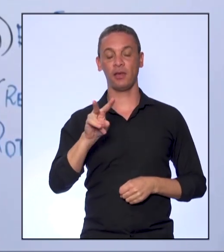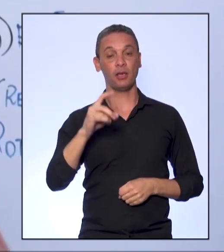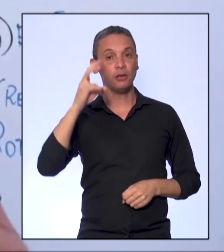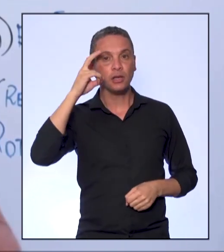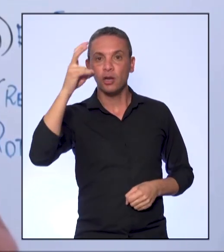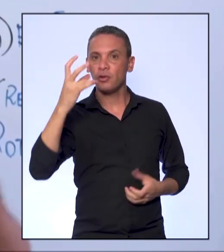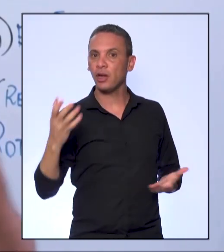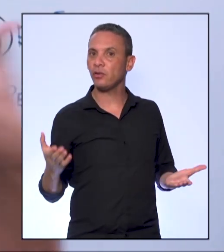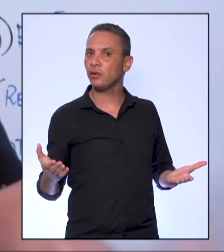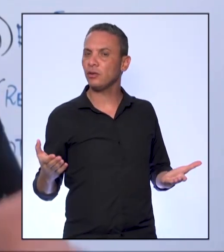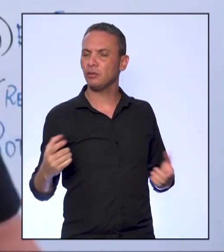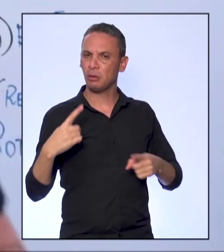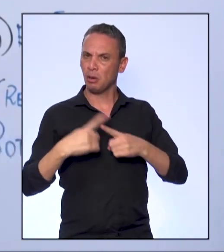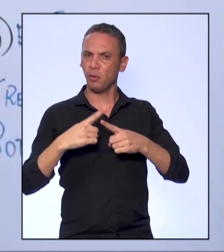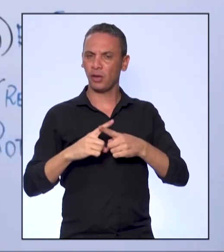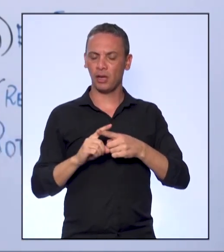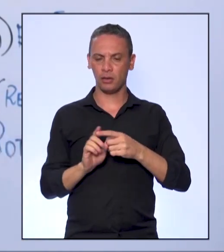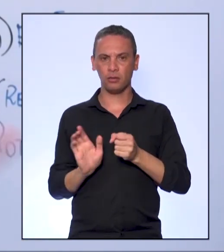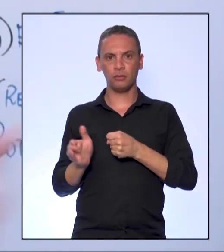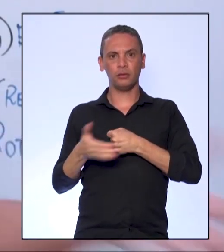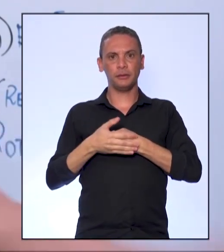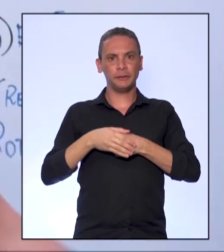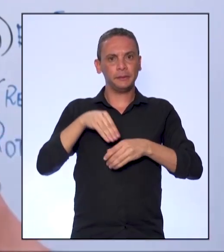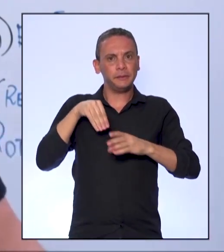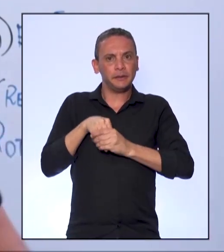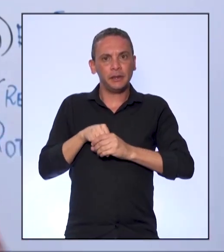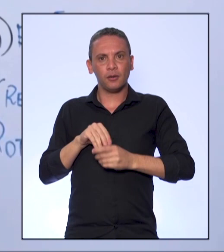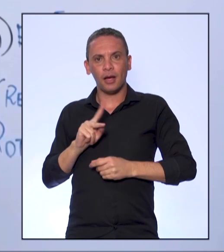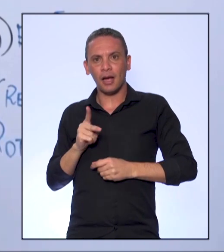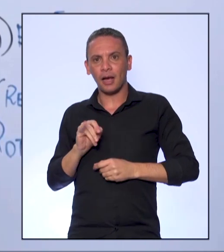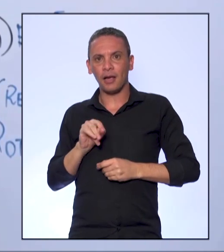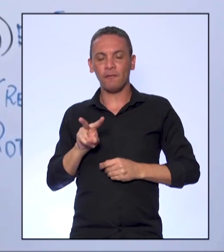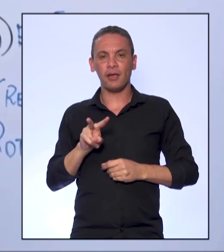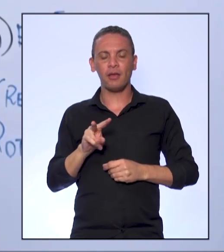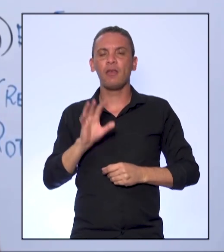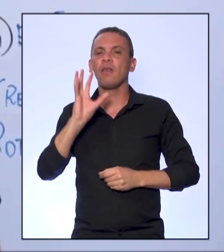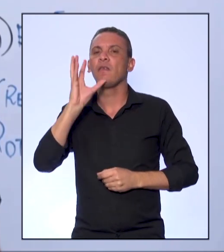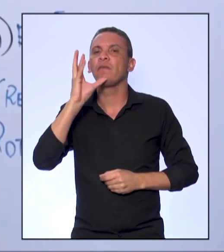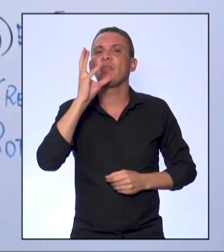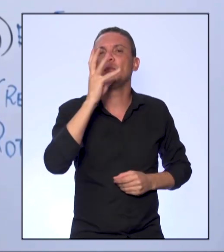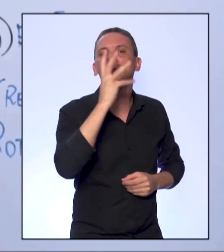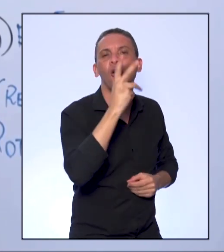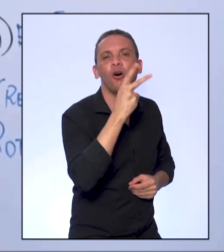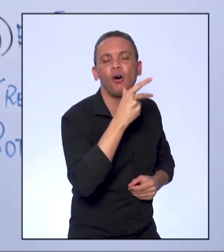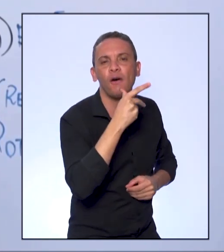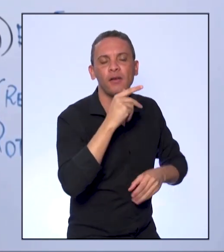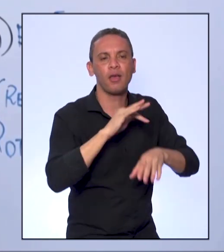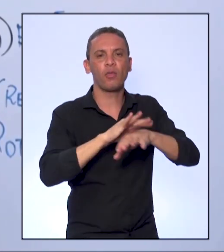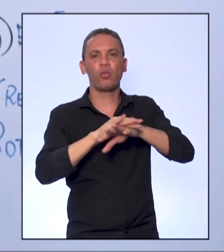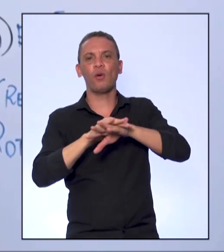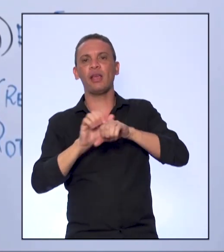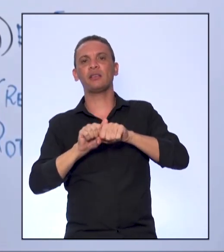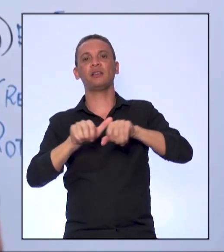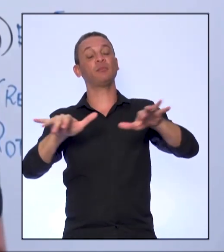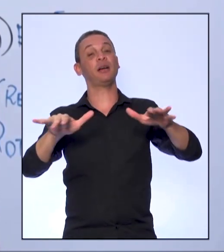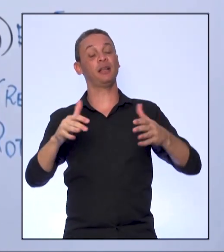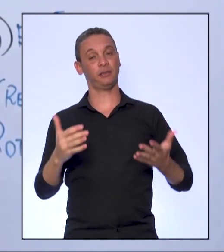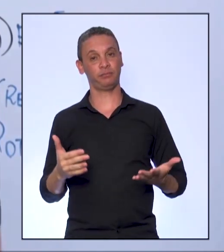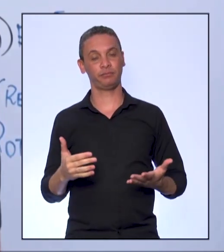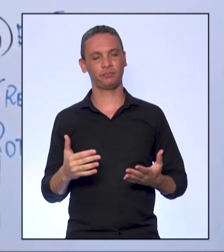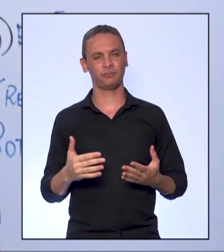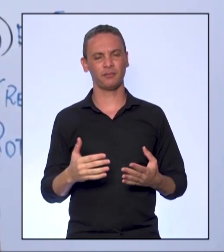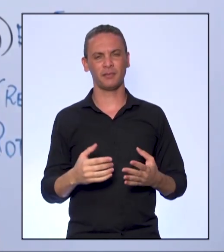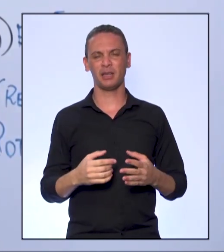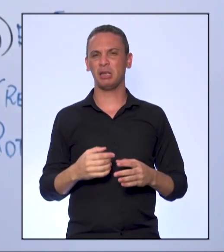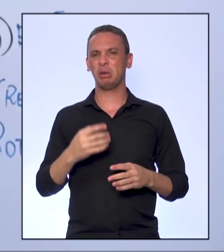é um vírus que ele não manifesta logo, ele demora para manifestar a doença. Então isso é interessante, porque já foi comprovado que pelo 4º,